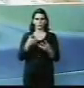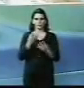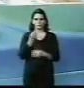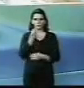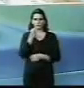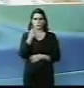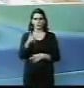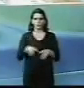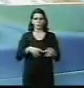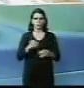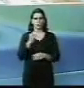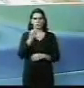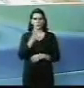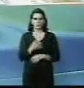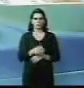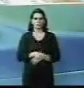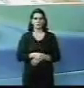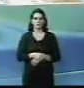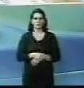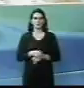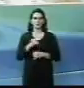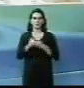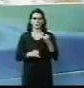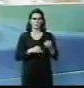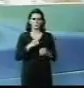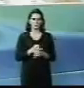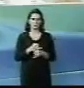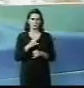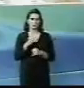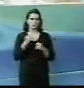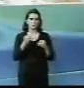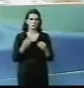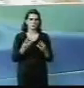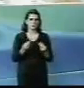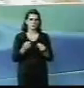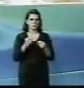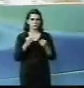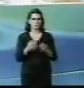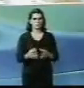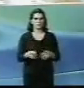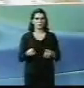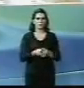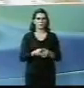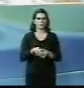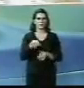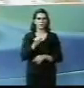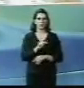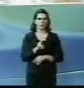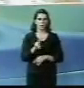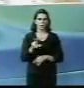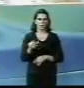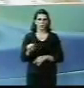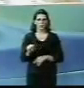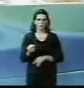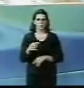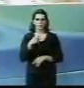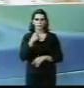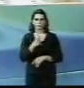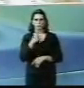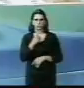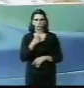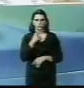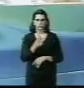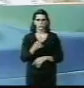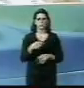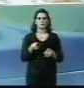trabalhar com isso. Isso mesmo. Bom, conteúdo na internet a gente tem bastante, né? Também tem um fórum lá para vocês tirarem dúvidas, postarem sugestões